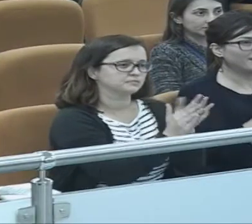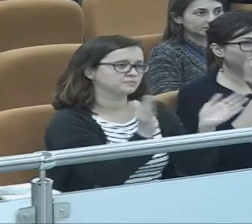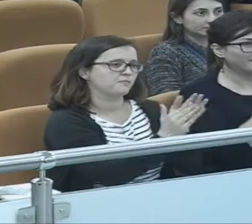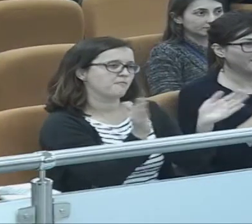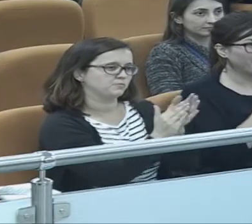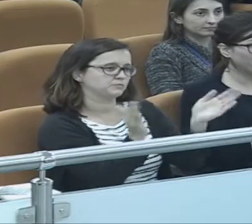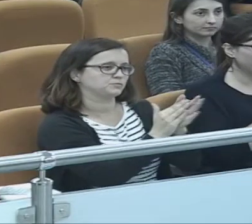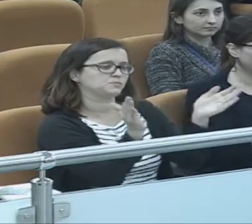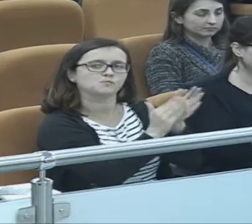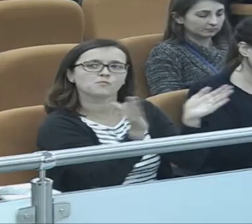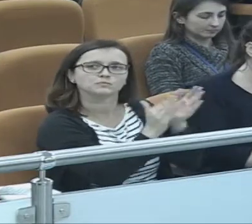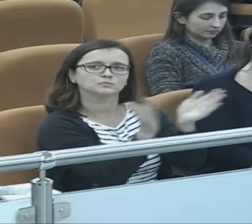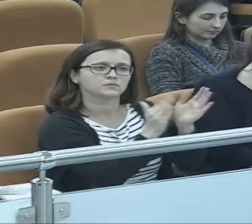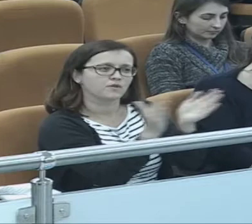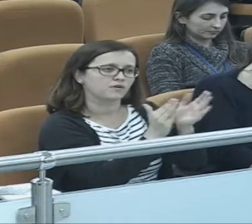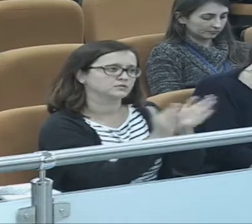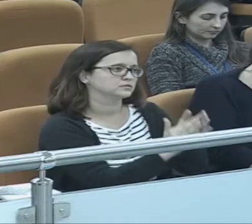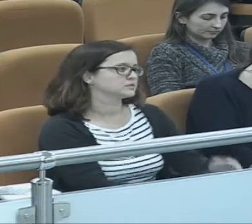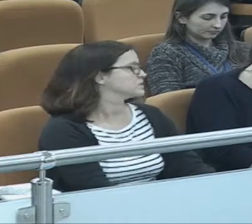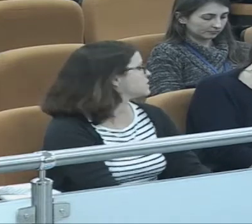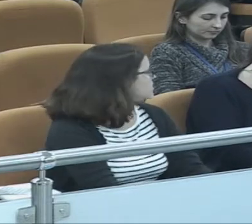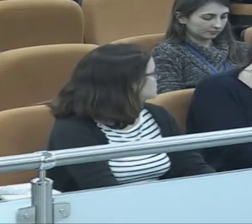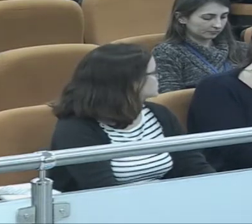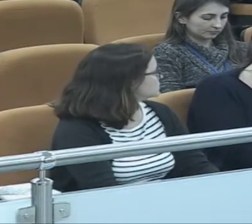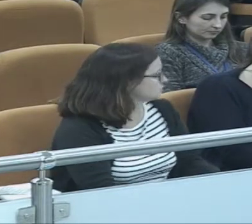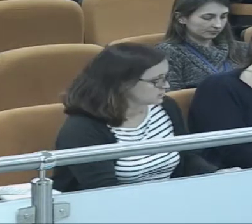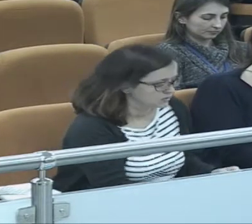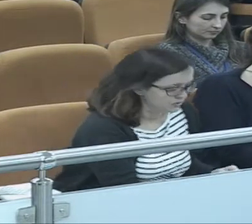a vereadora era catanho